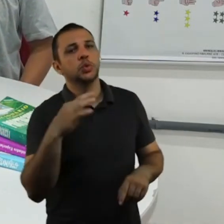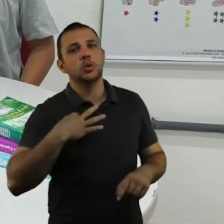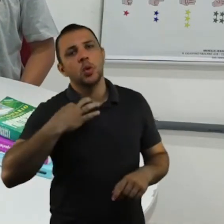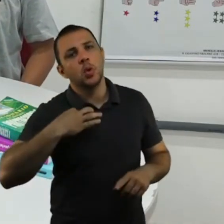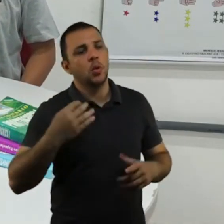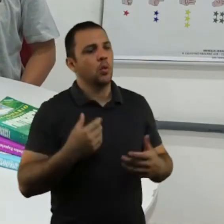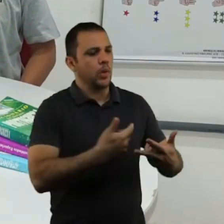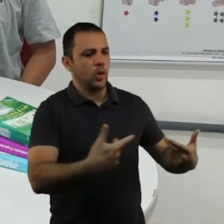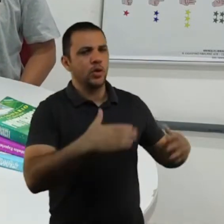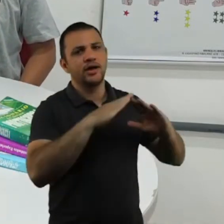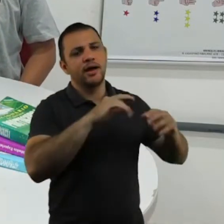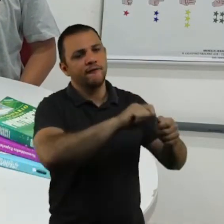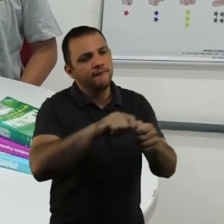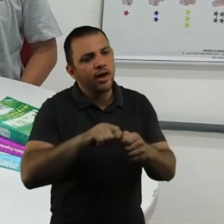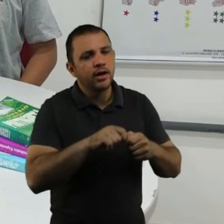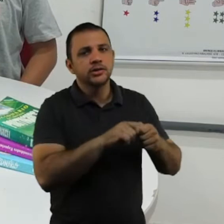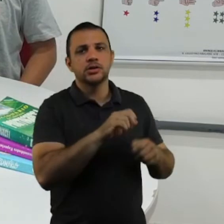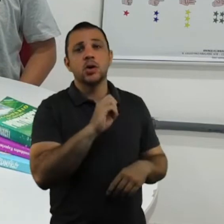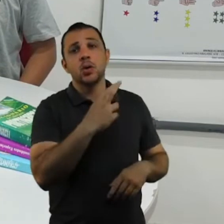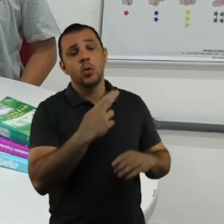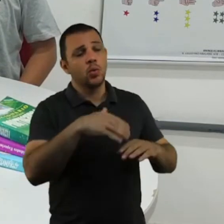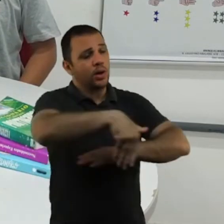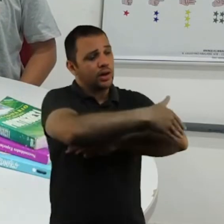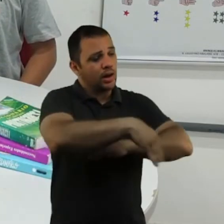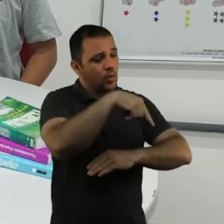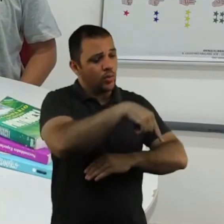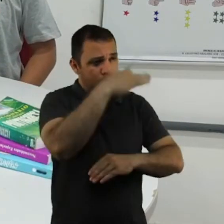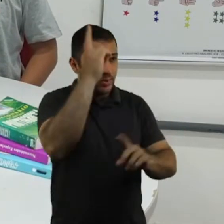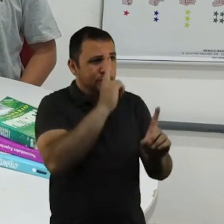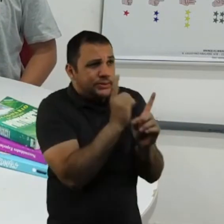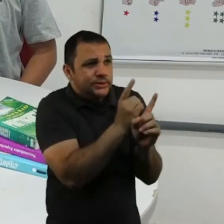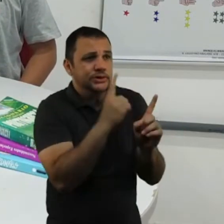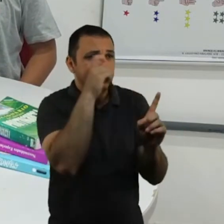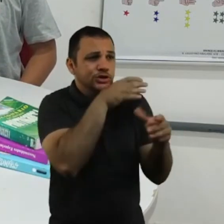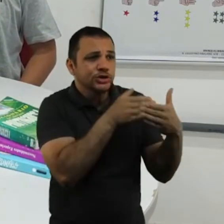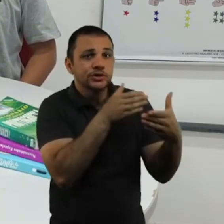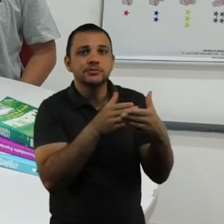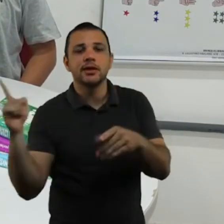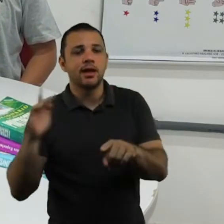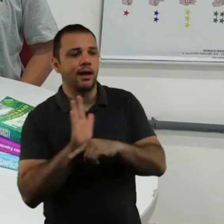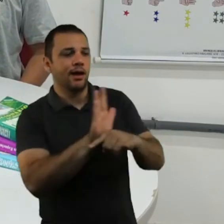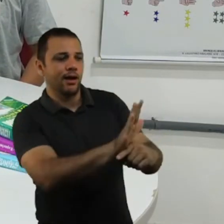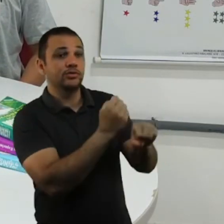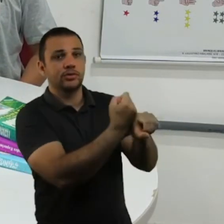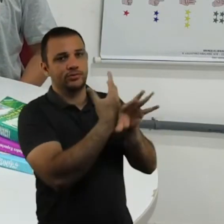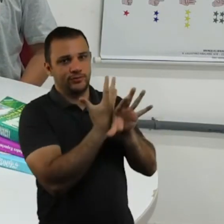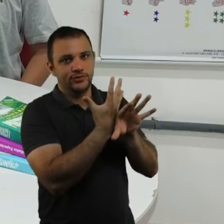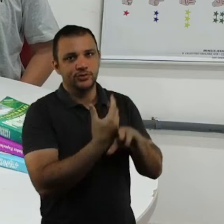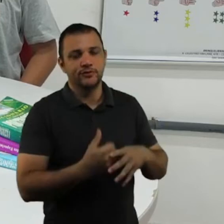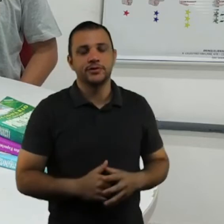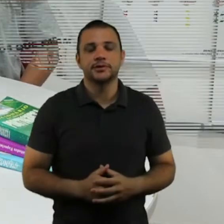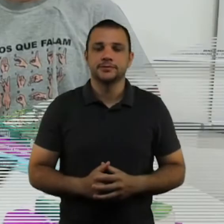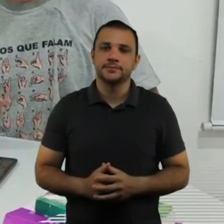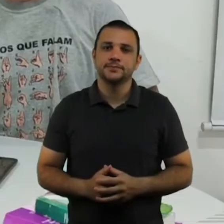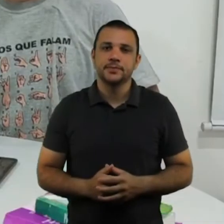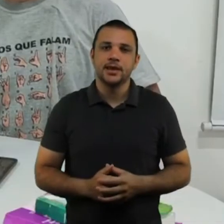mesmo alguma dificuldade que ela encontrou na rua, algo do tipo, tendo essa possibilidade de ser auxiliada ali naquele momento,